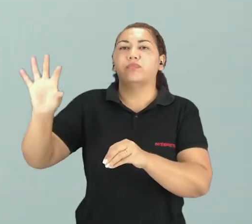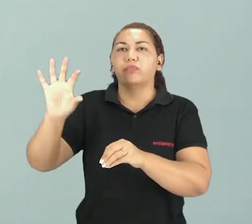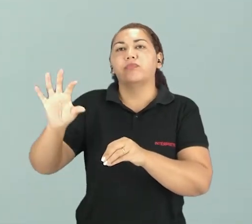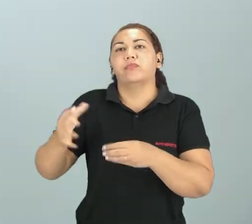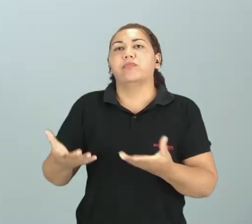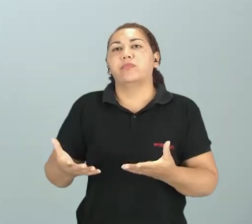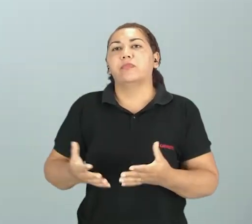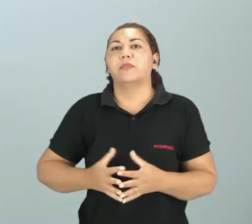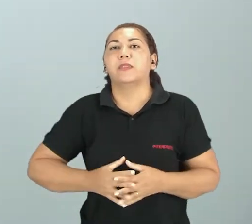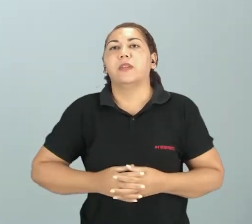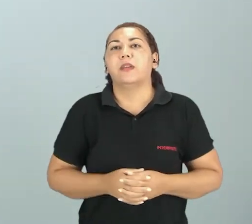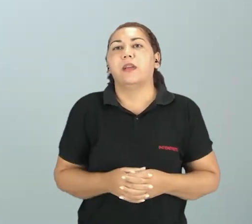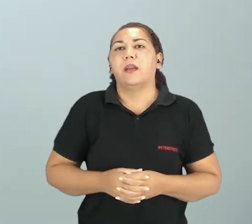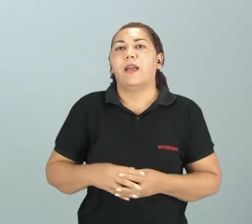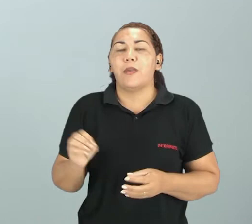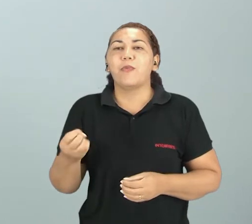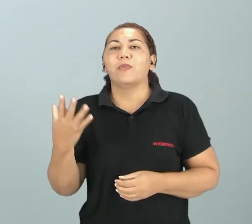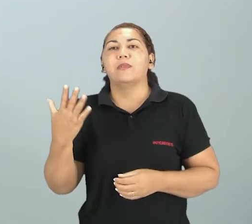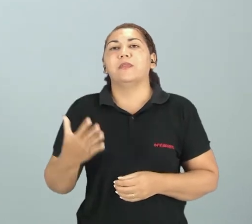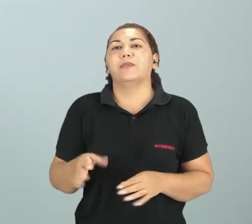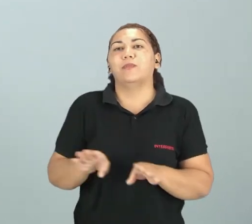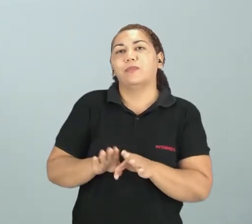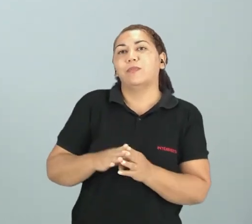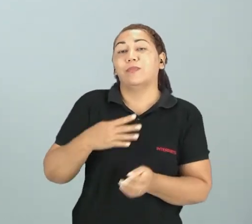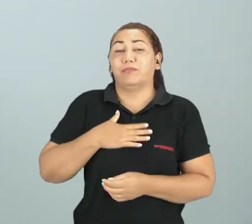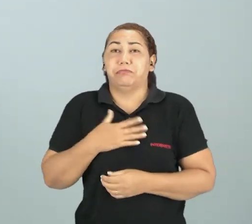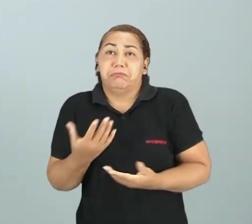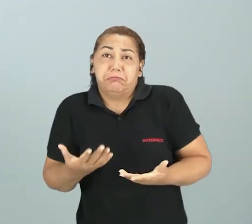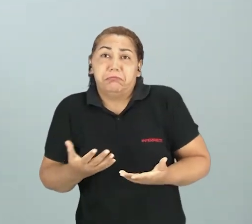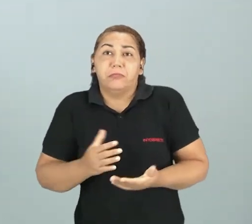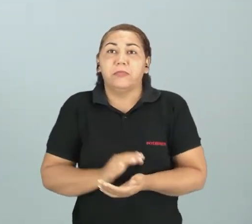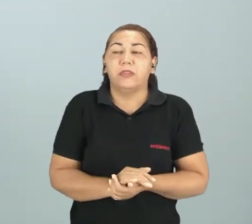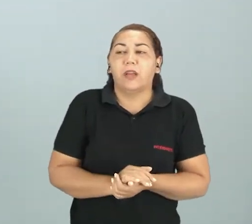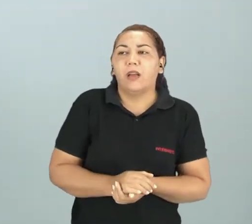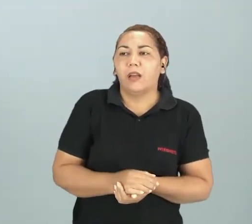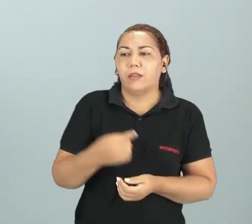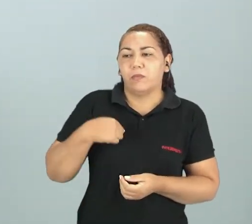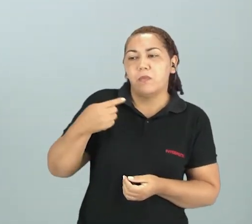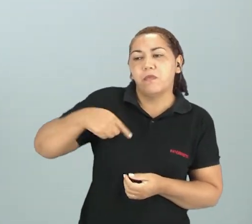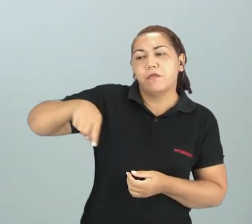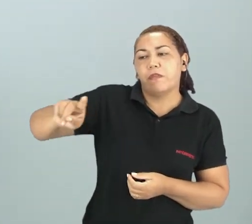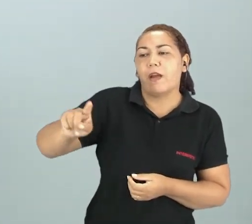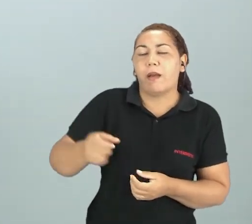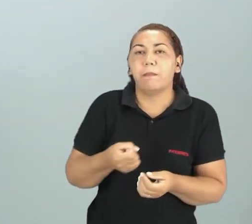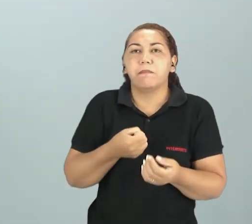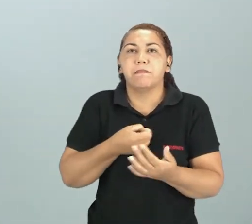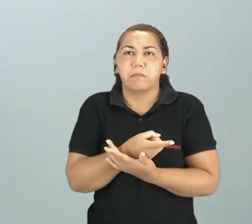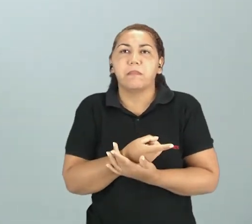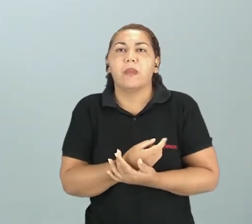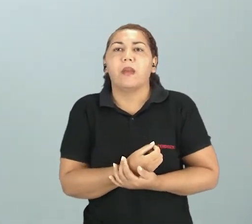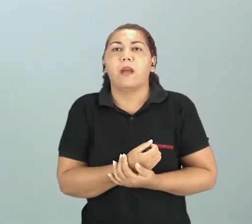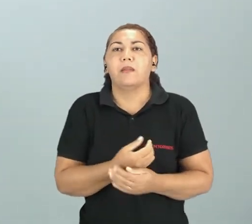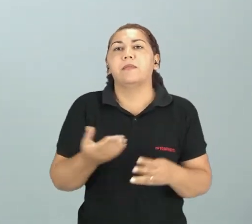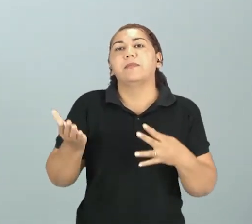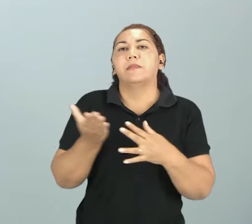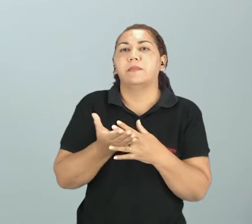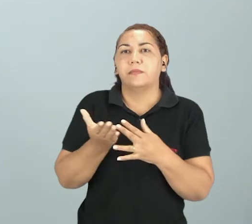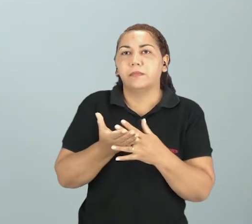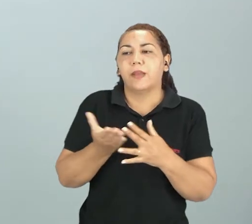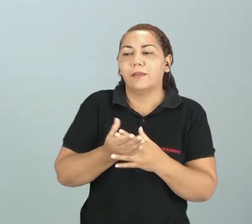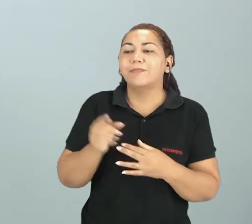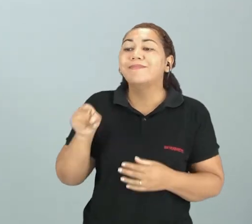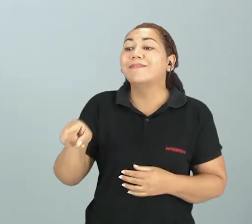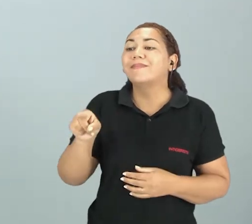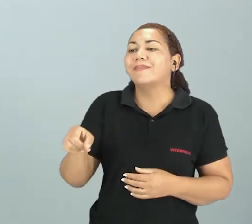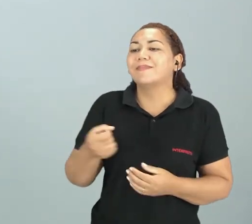também de eu ir para a feira, eu fui comprar macaxeira, só que eu nem lembrei que lá é aipim. E eu ficava, eu olhava para a macaxeira, apontava, e